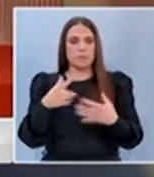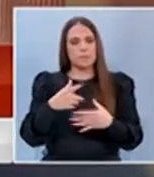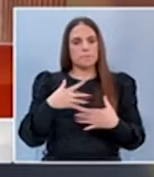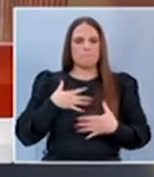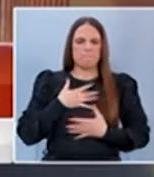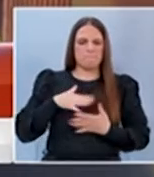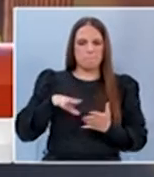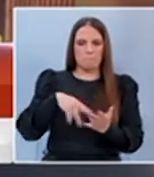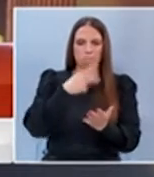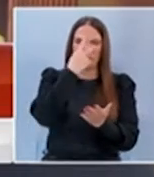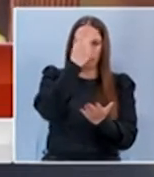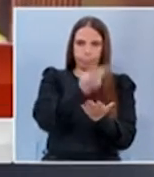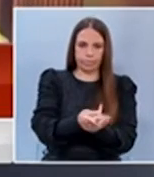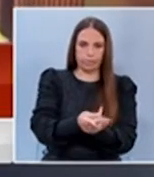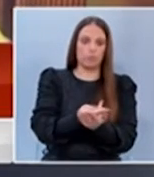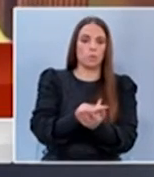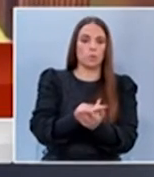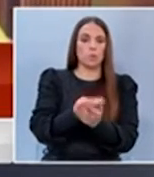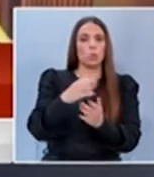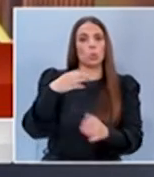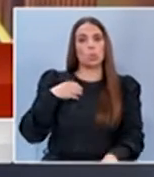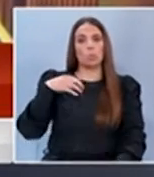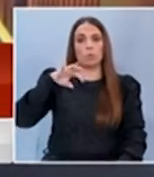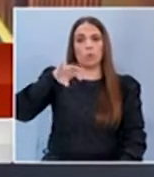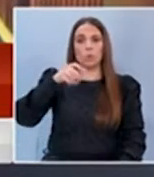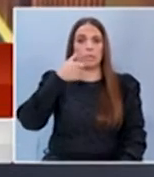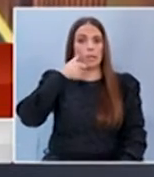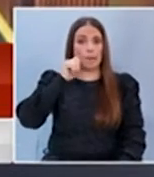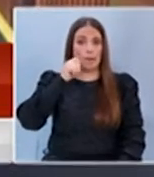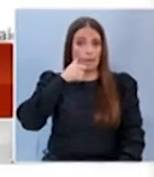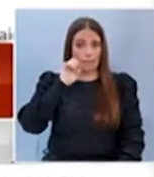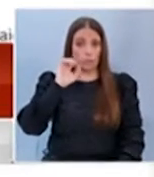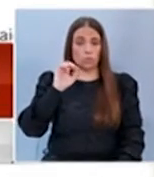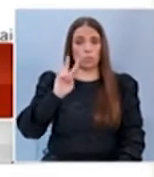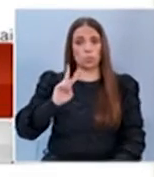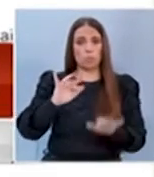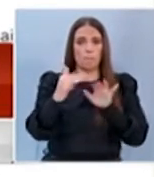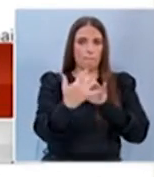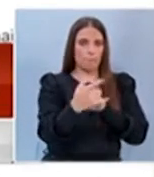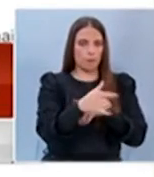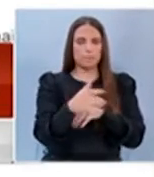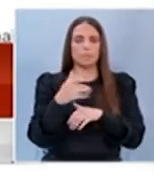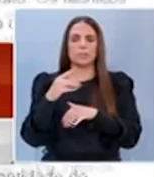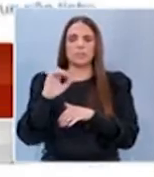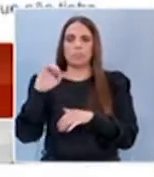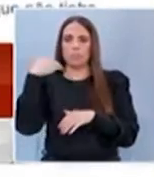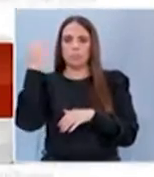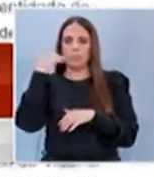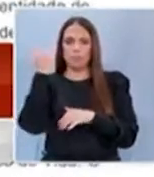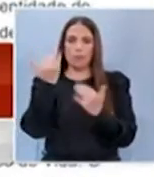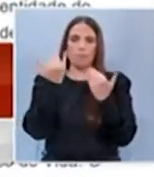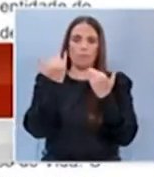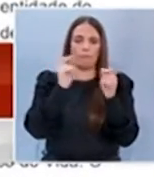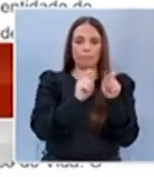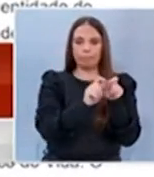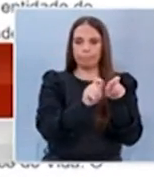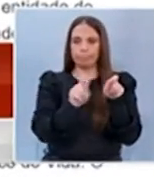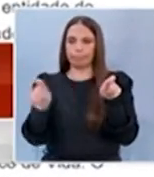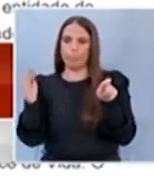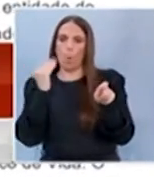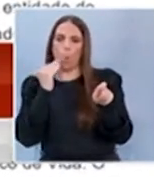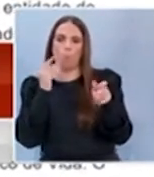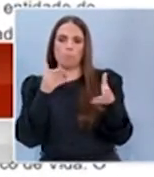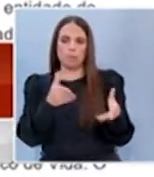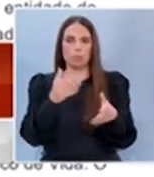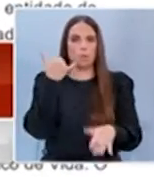no relevado do clube do Conselho do Cartacho no início da segunda parte. O INEM forneceu à CMTV a cronologia do socorro, que mostra